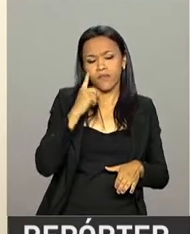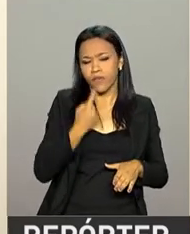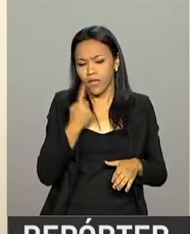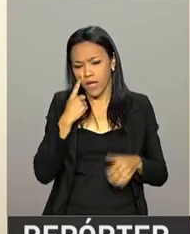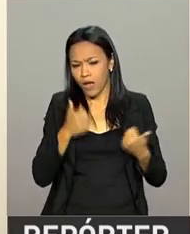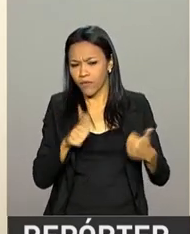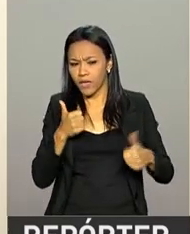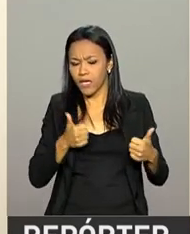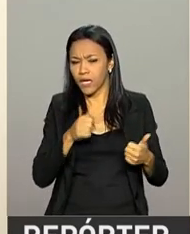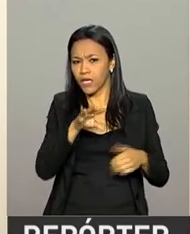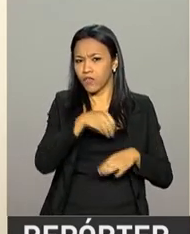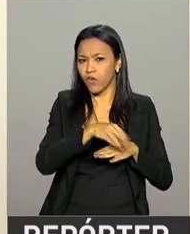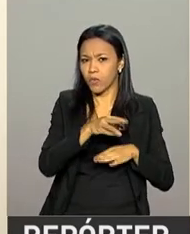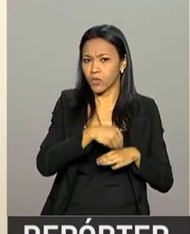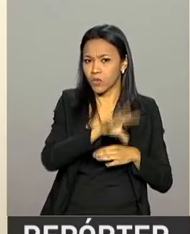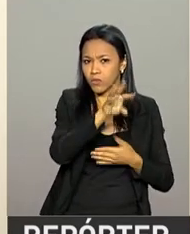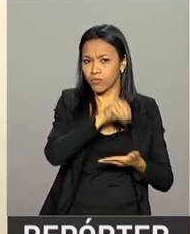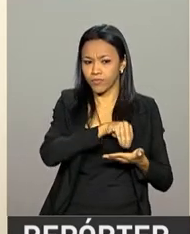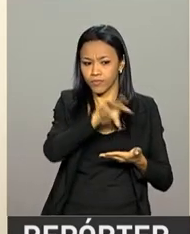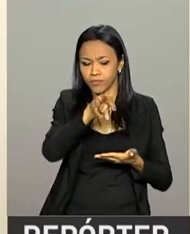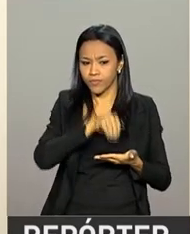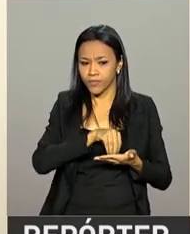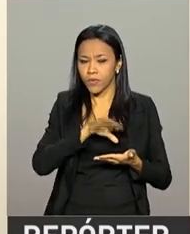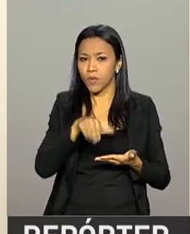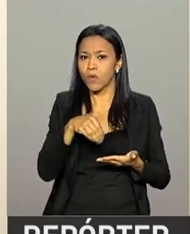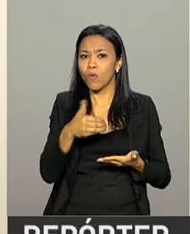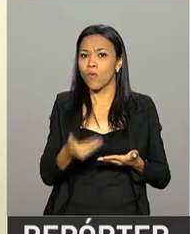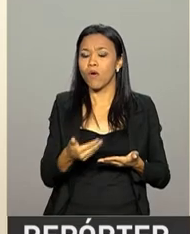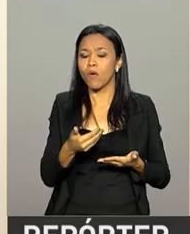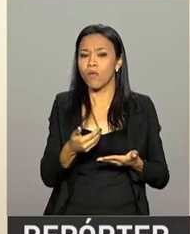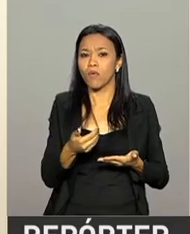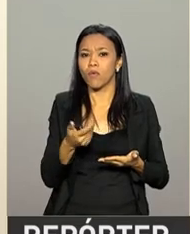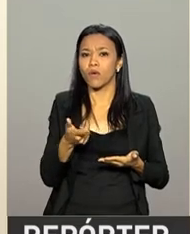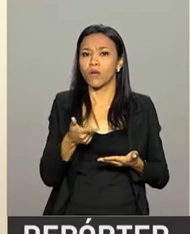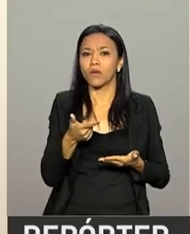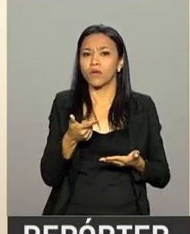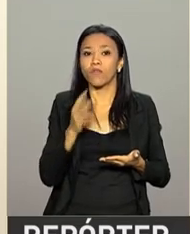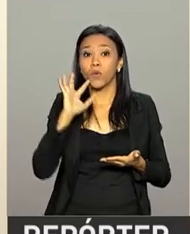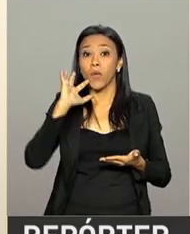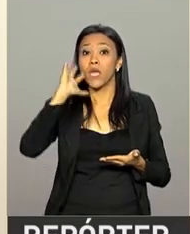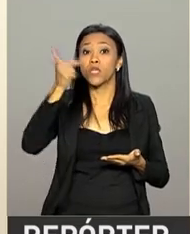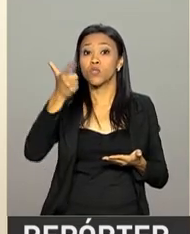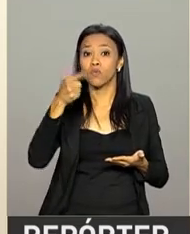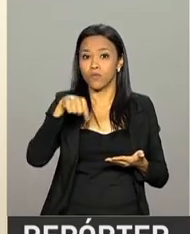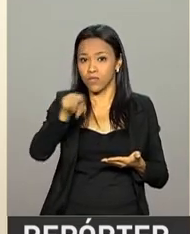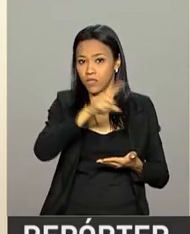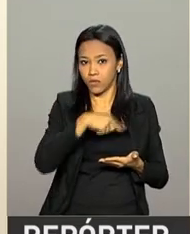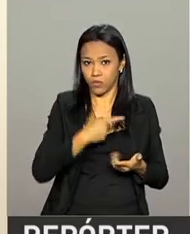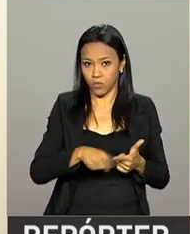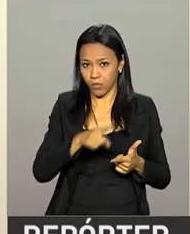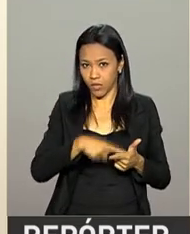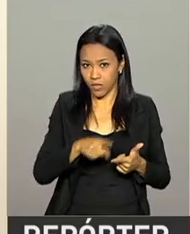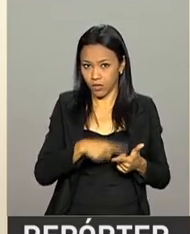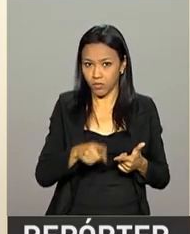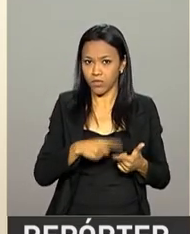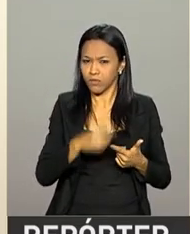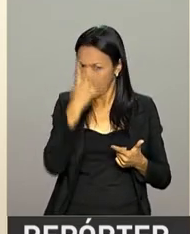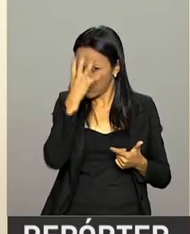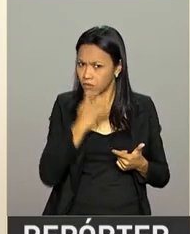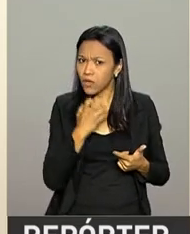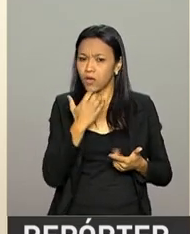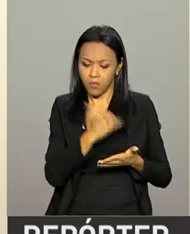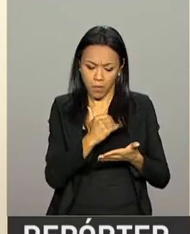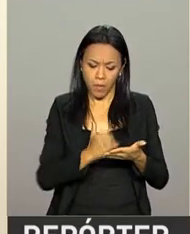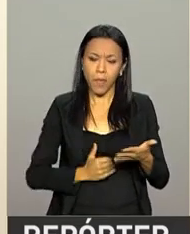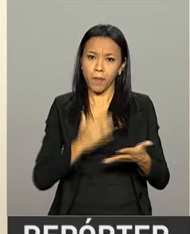registradas reclamações e verificadas quantas reclamações foram resolvidas pelas operadoras de forma célere, através